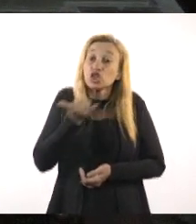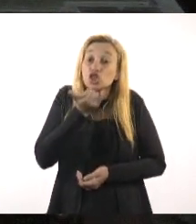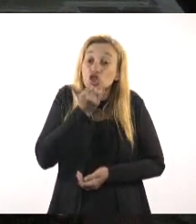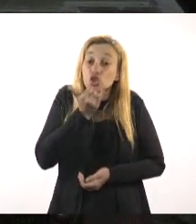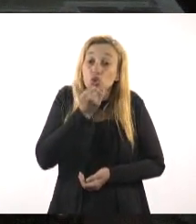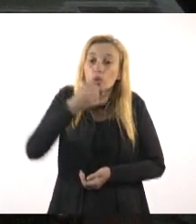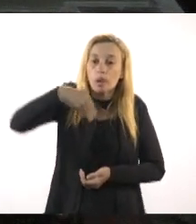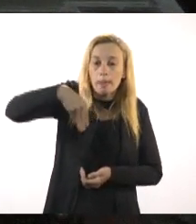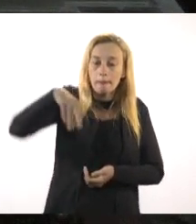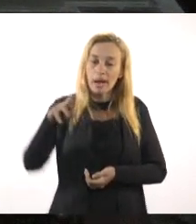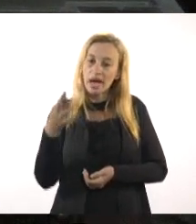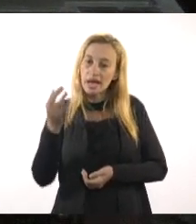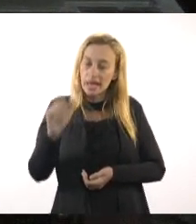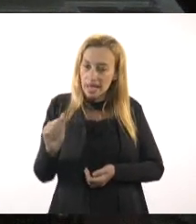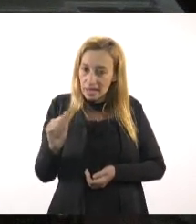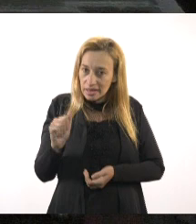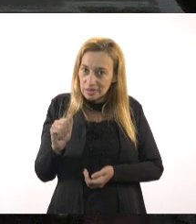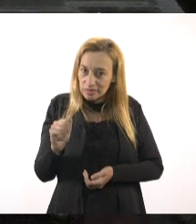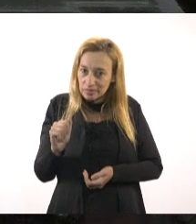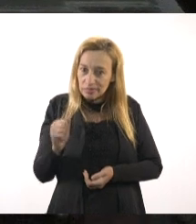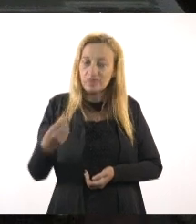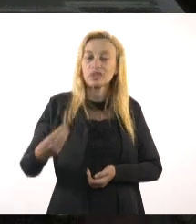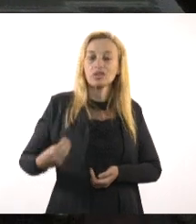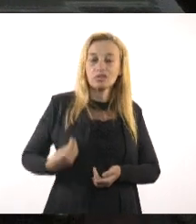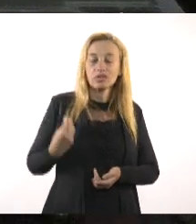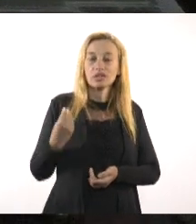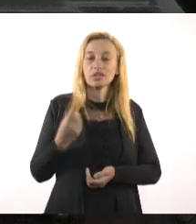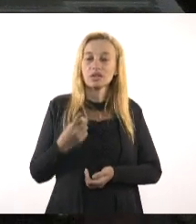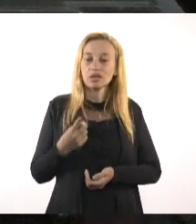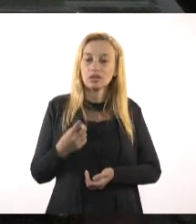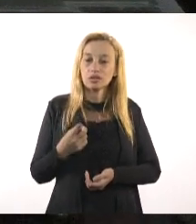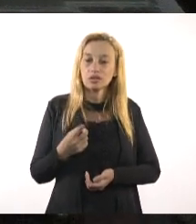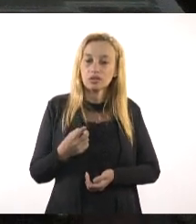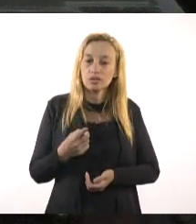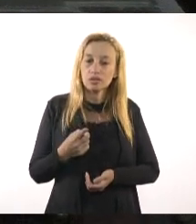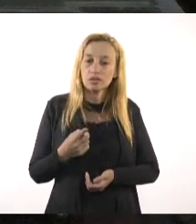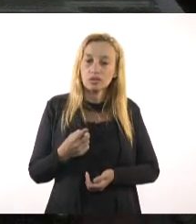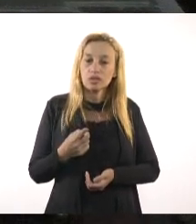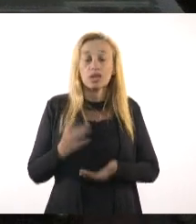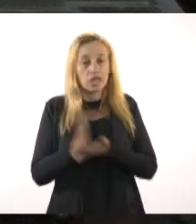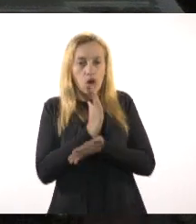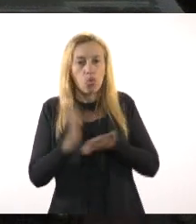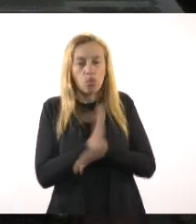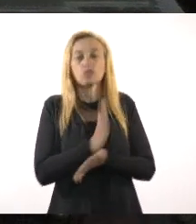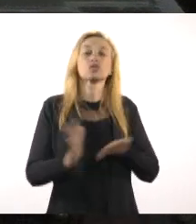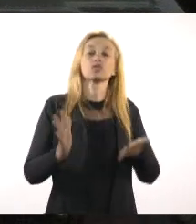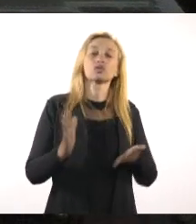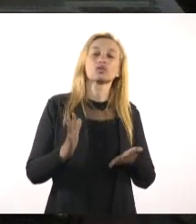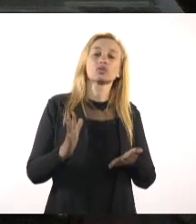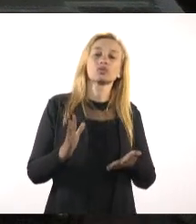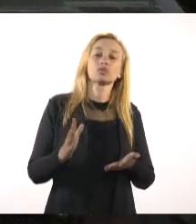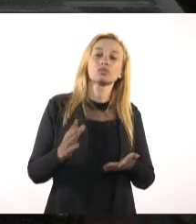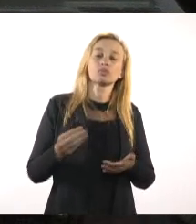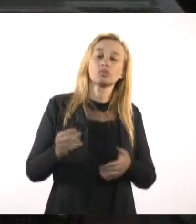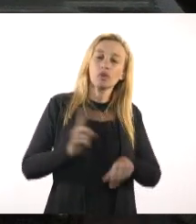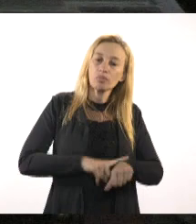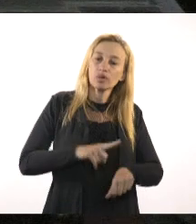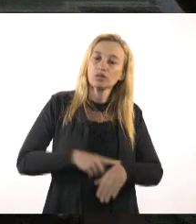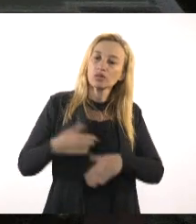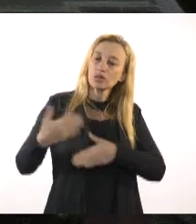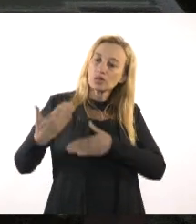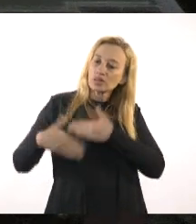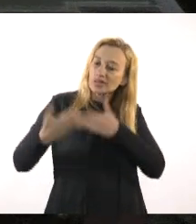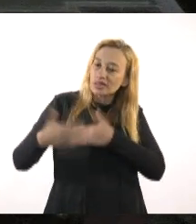Maria Cristina Sá, que esteve presente conosco já em alguns momentos e tem uma trajetória tão bonita